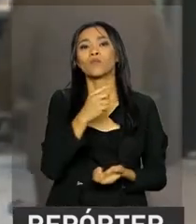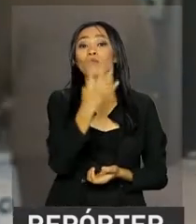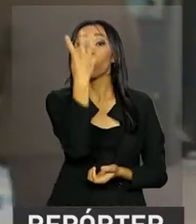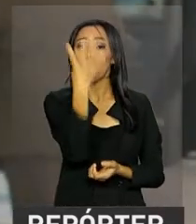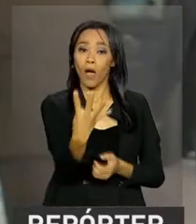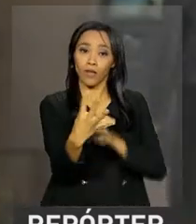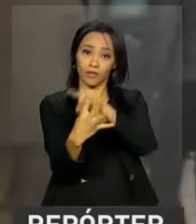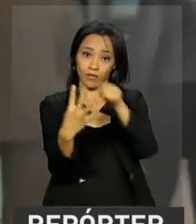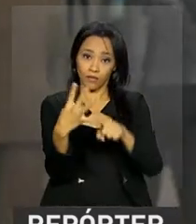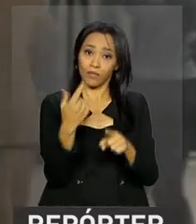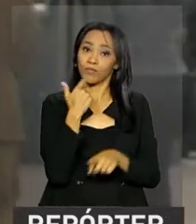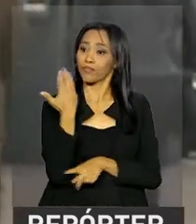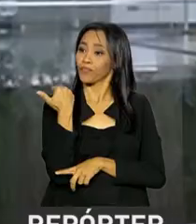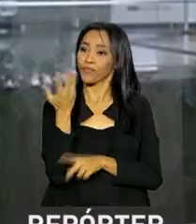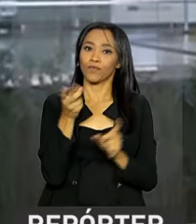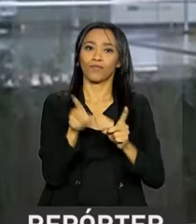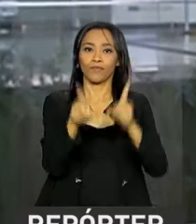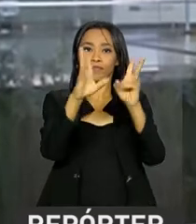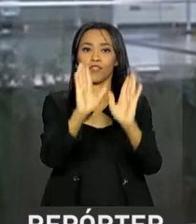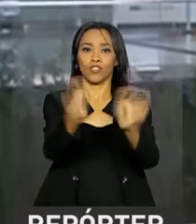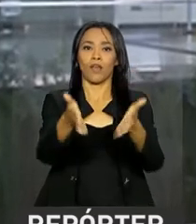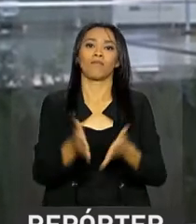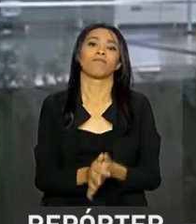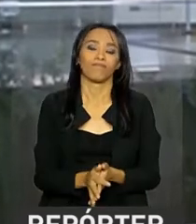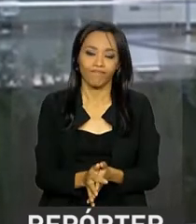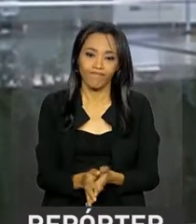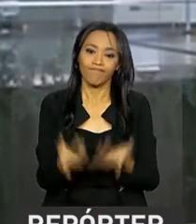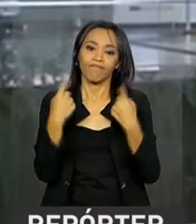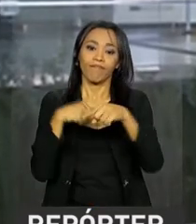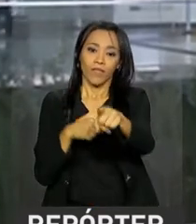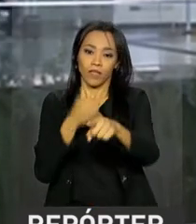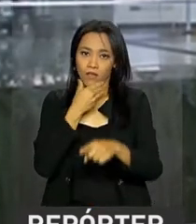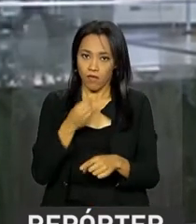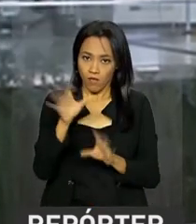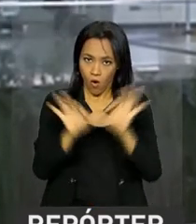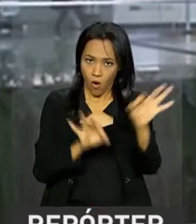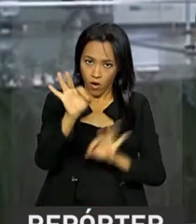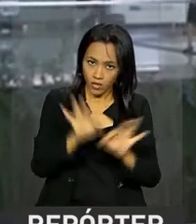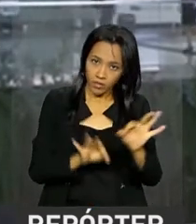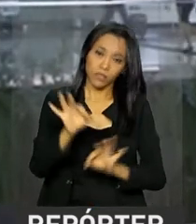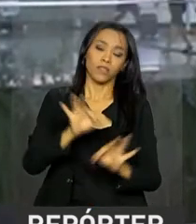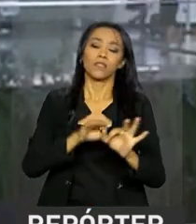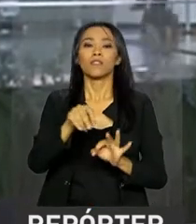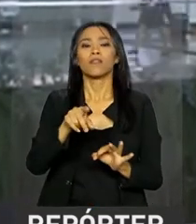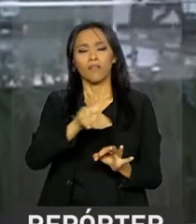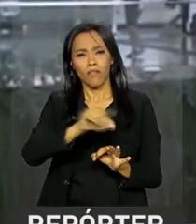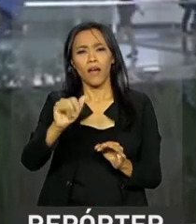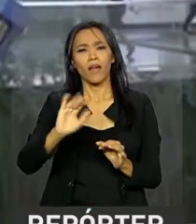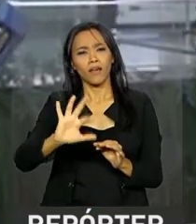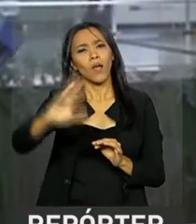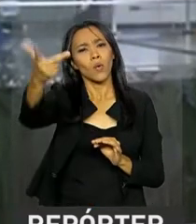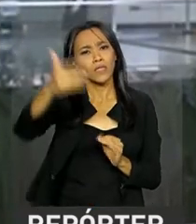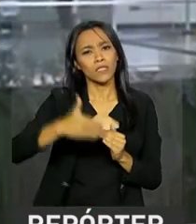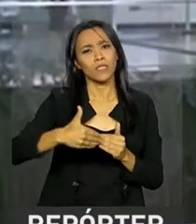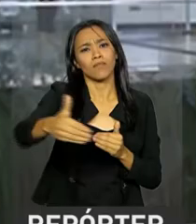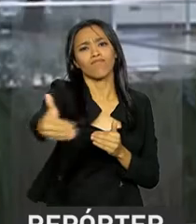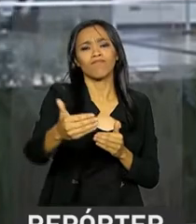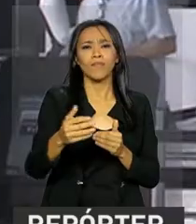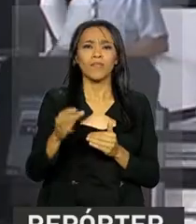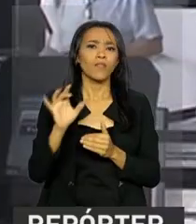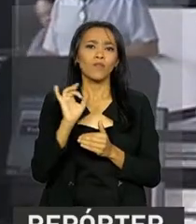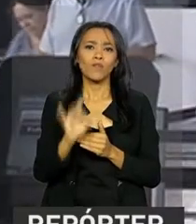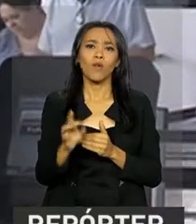meio a dados recentemente para o gerente de planejamento e projetos da grupo é forte isso deverá ocorrer não só por causa da capacidade